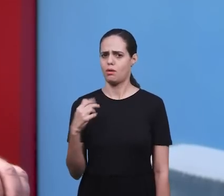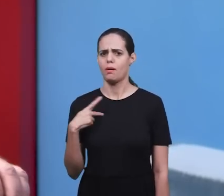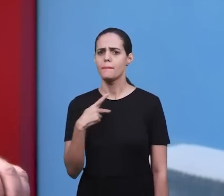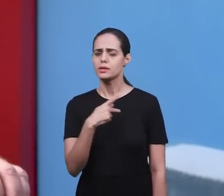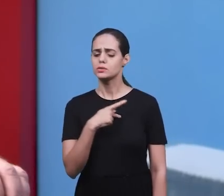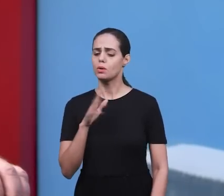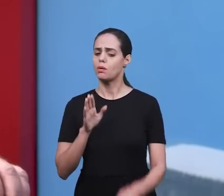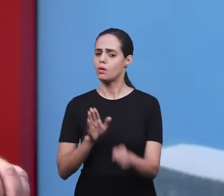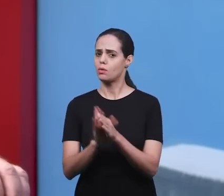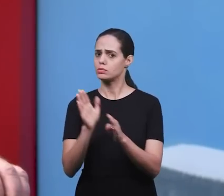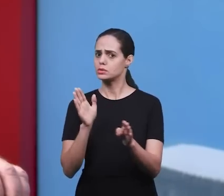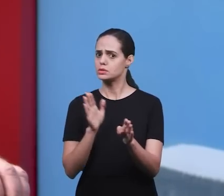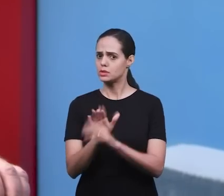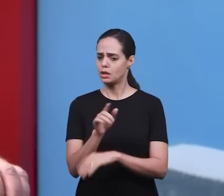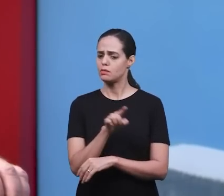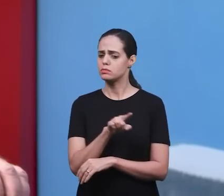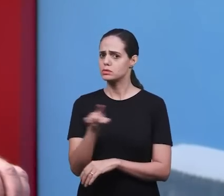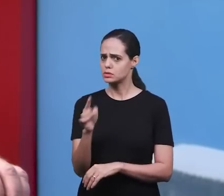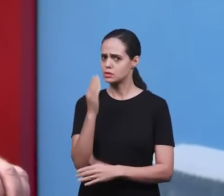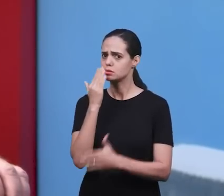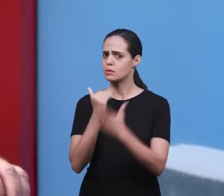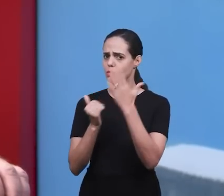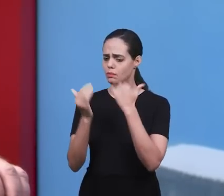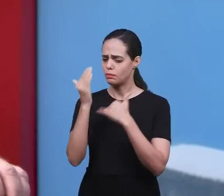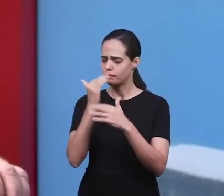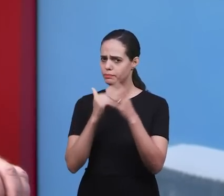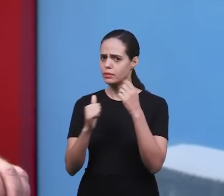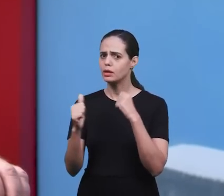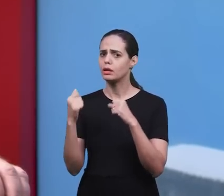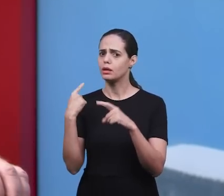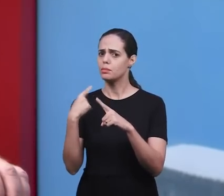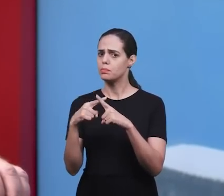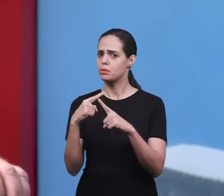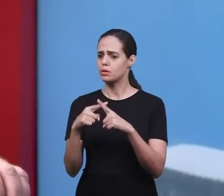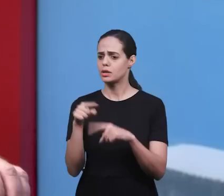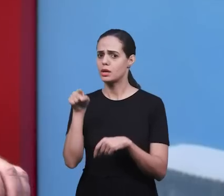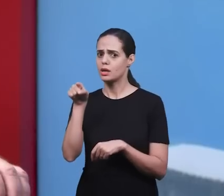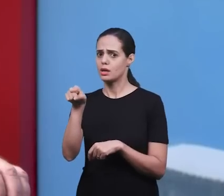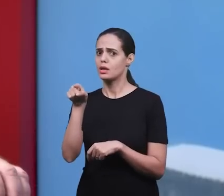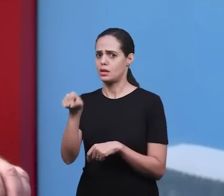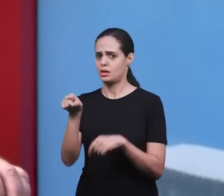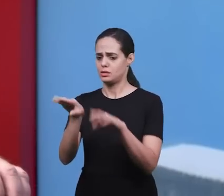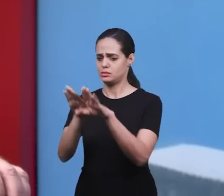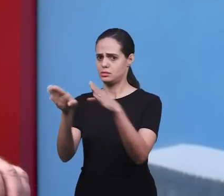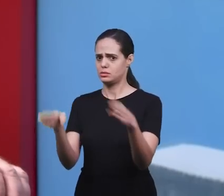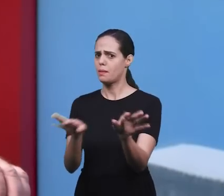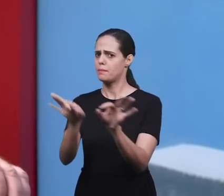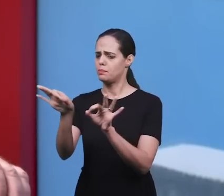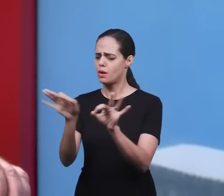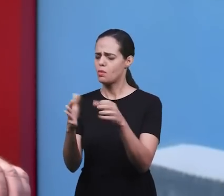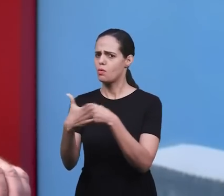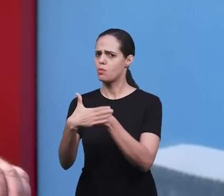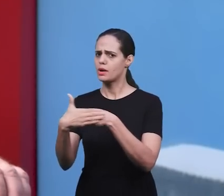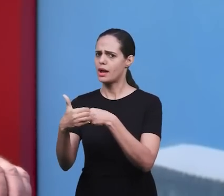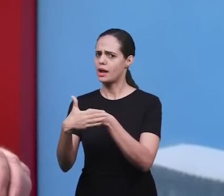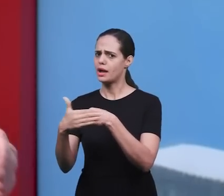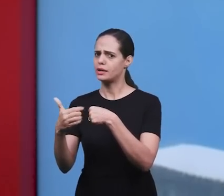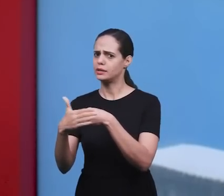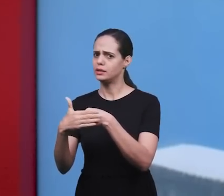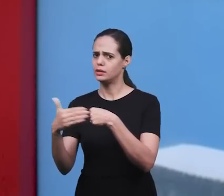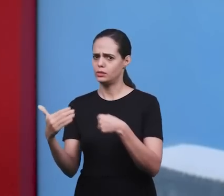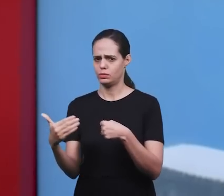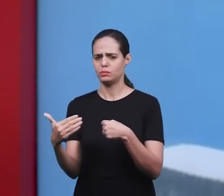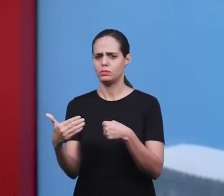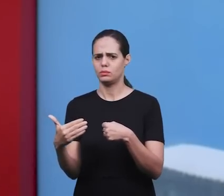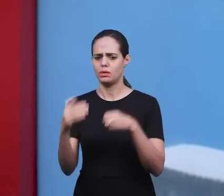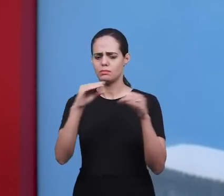eu aconselho que vocês comam alguma coisa, porque eles estão tirando o da mesa deles para servir a vocês. Então,